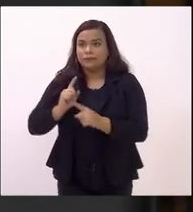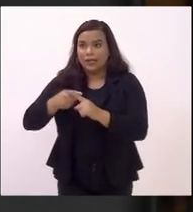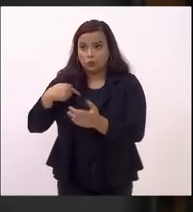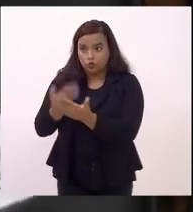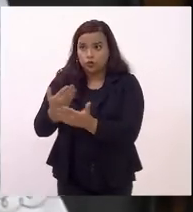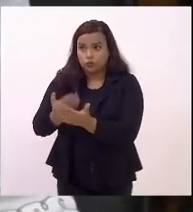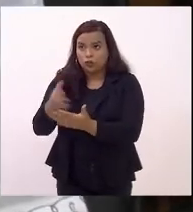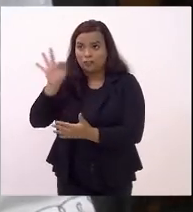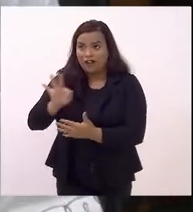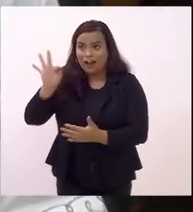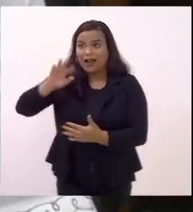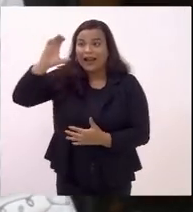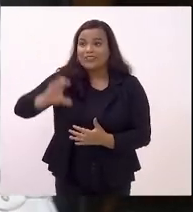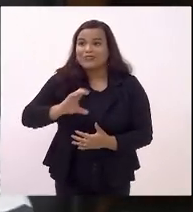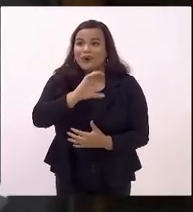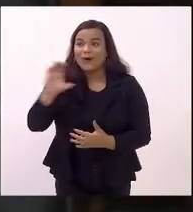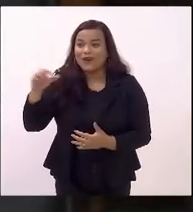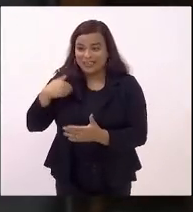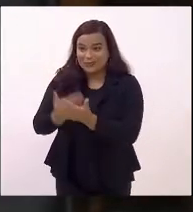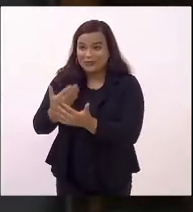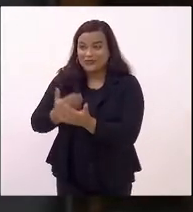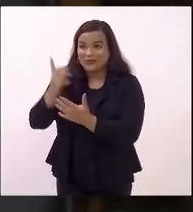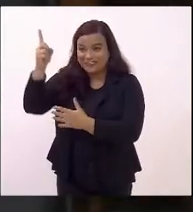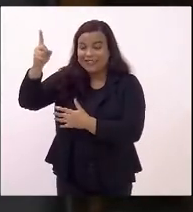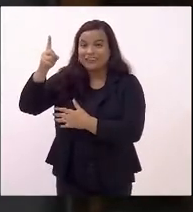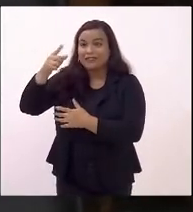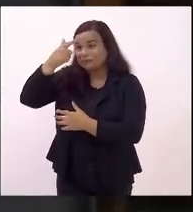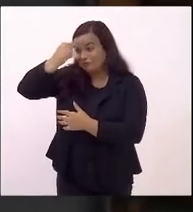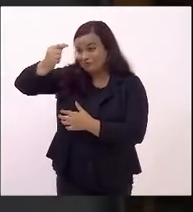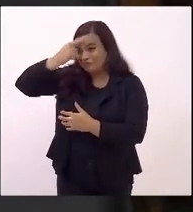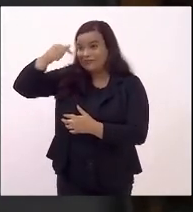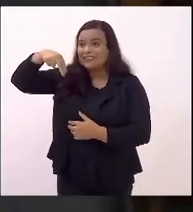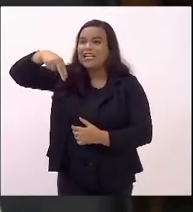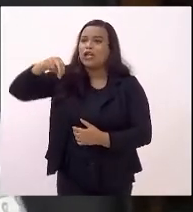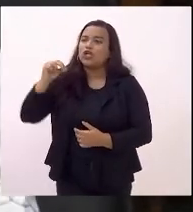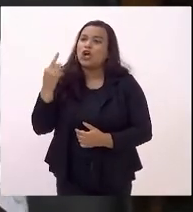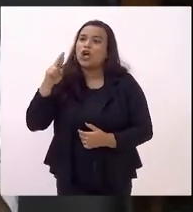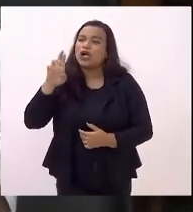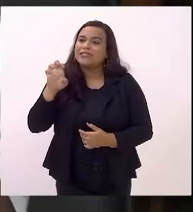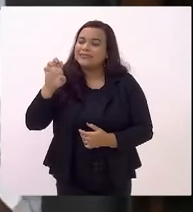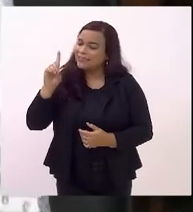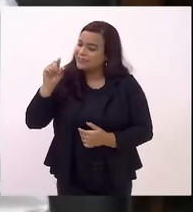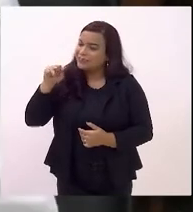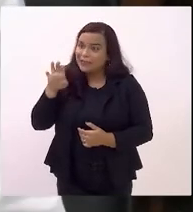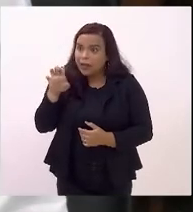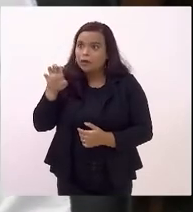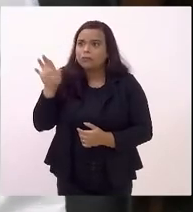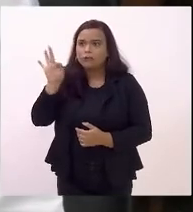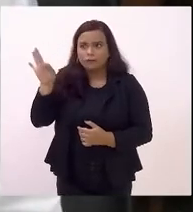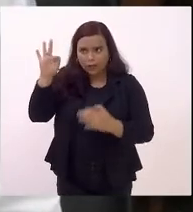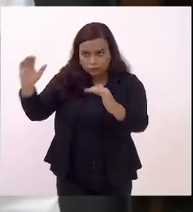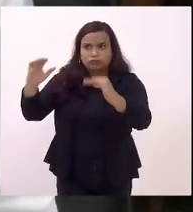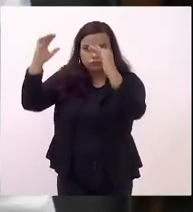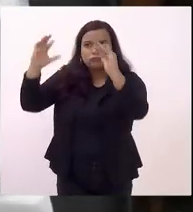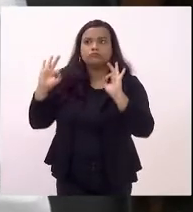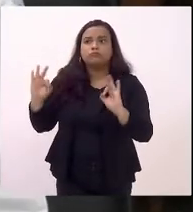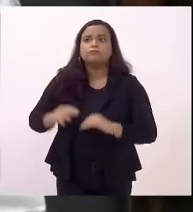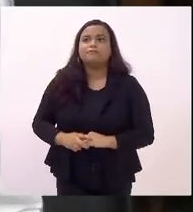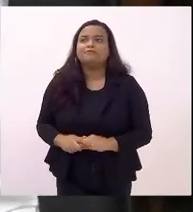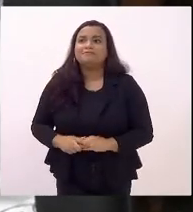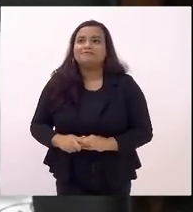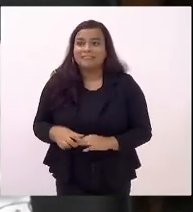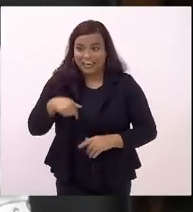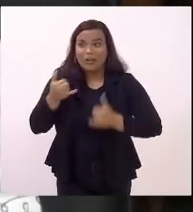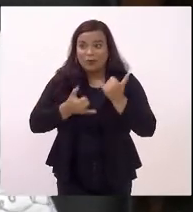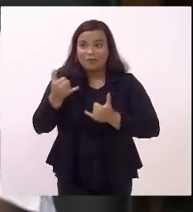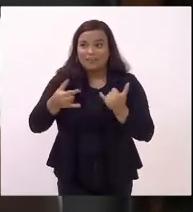faculdade católica, fiz minha graduação na Notre Dame, faculdade elite. Eu até brinco